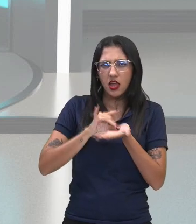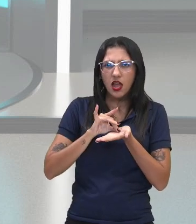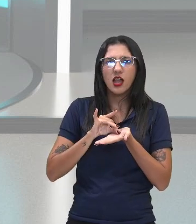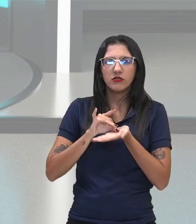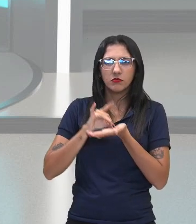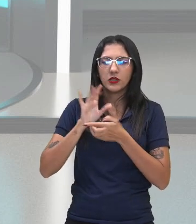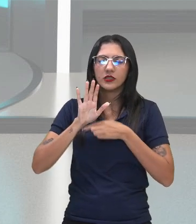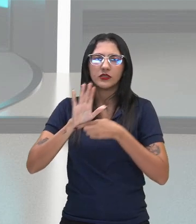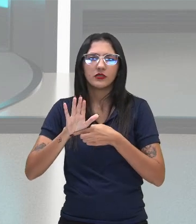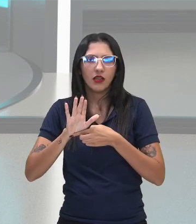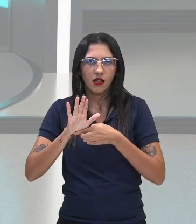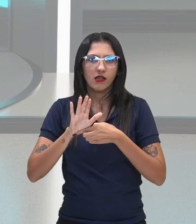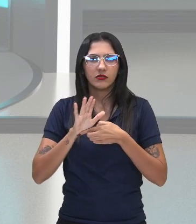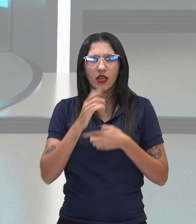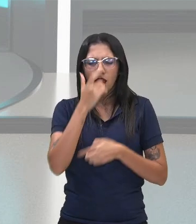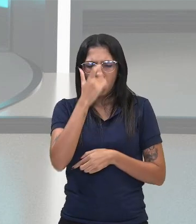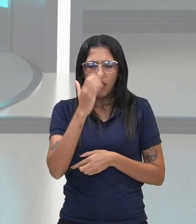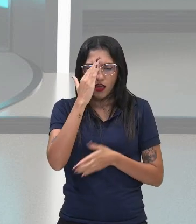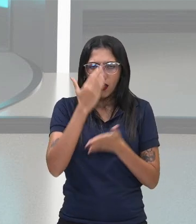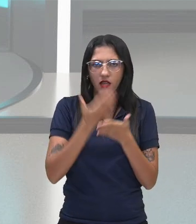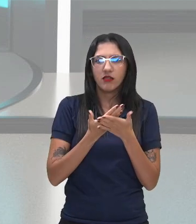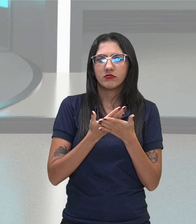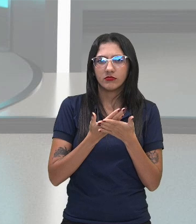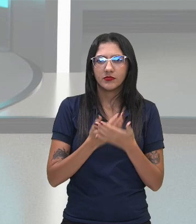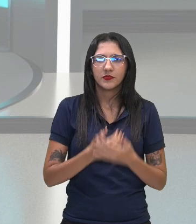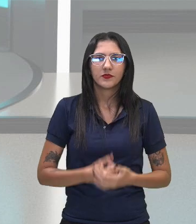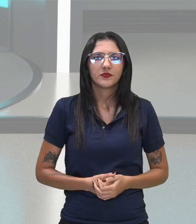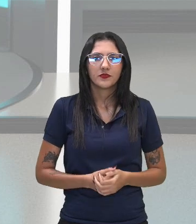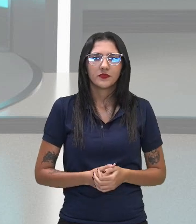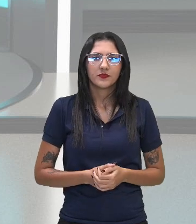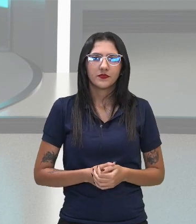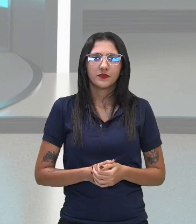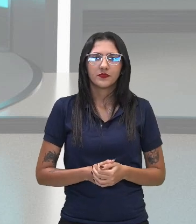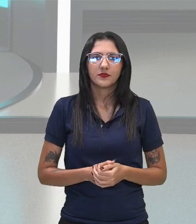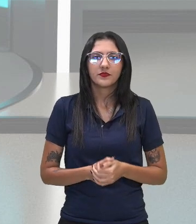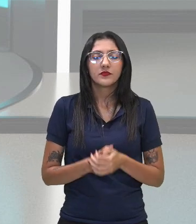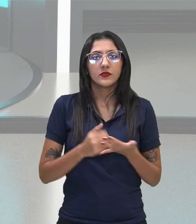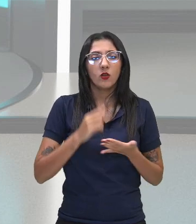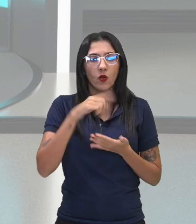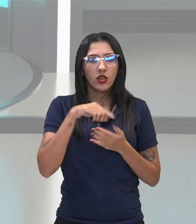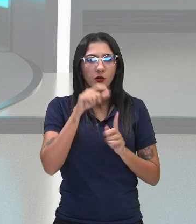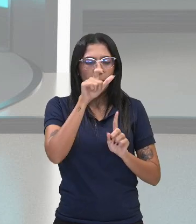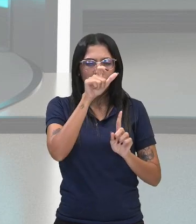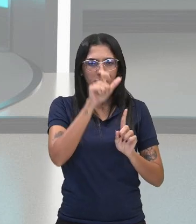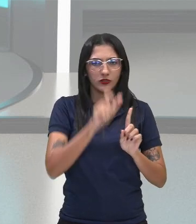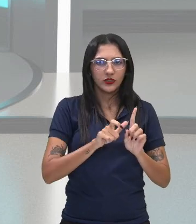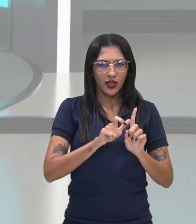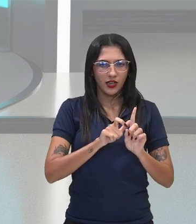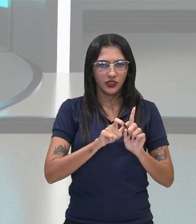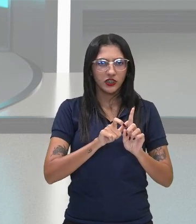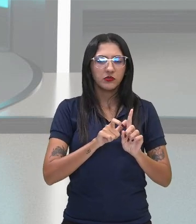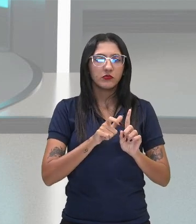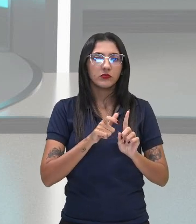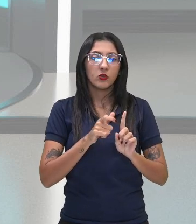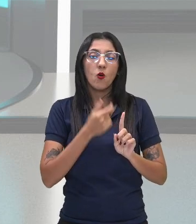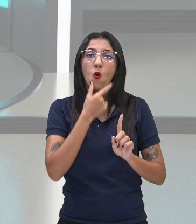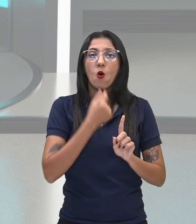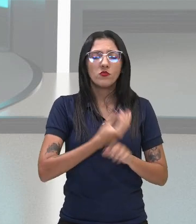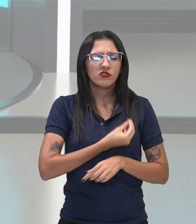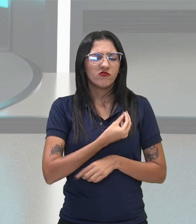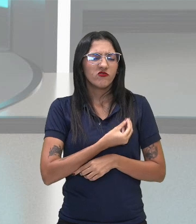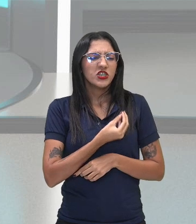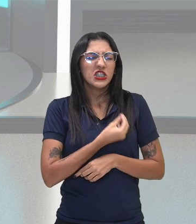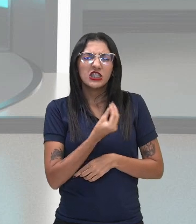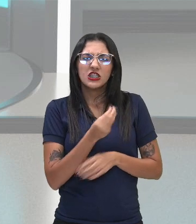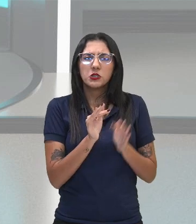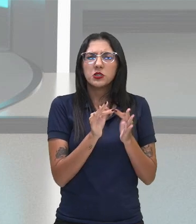tentando acreditar quem era ele. Era um personagem, era um sertanejo